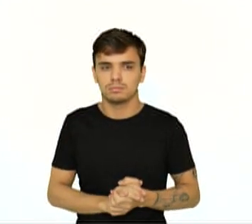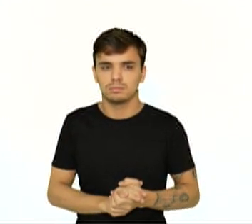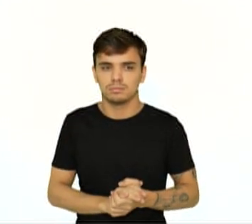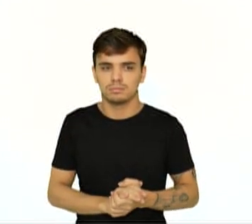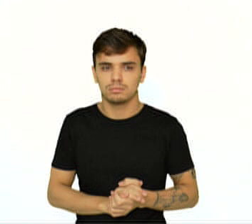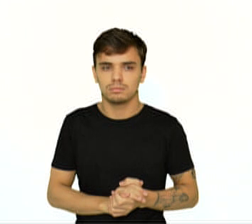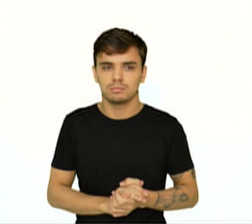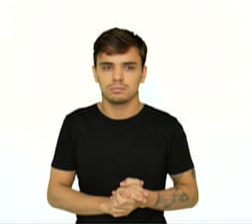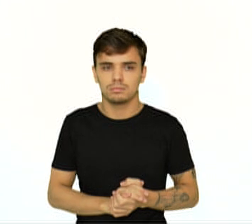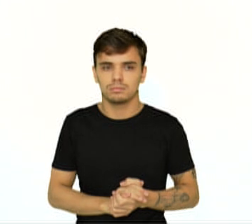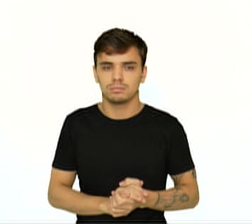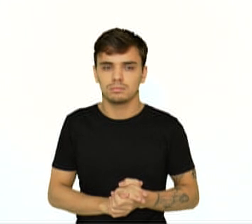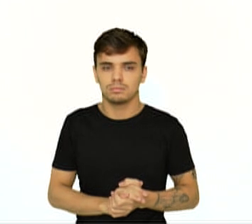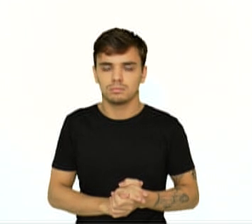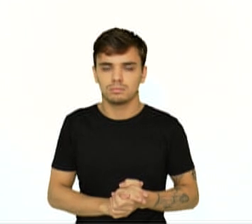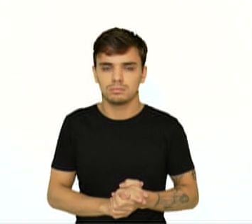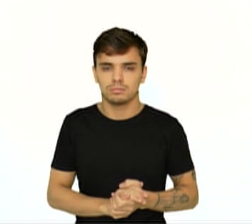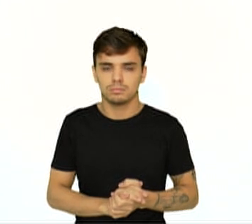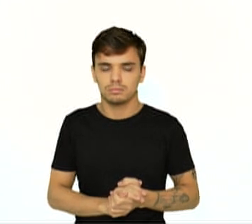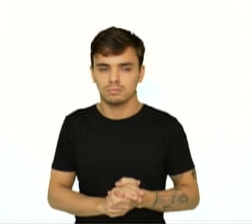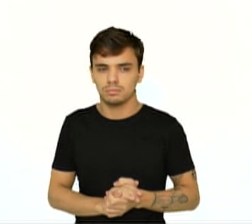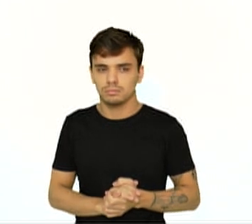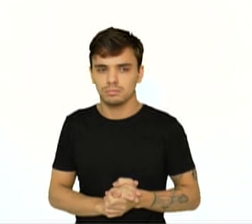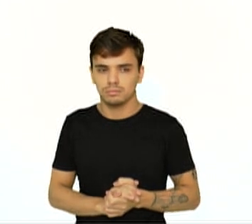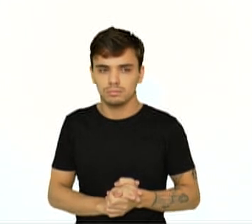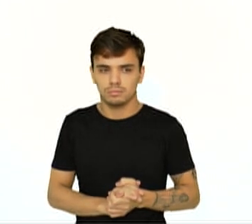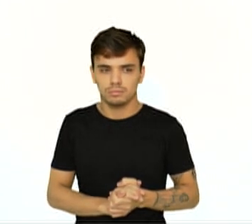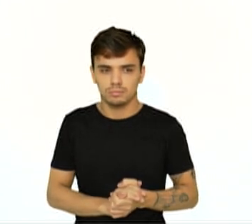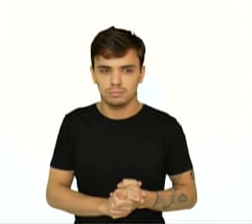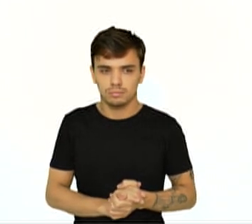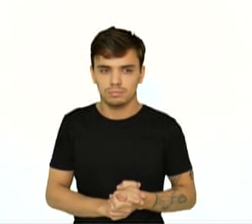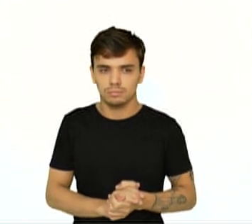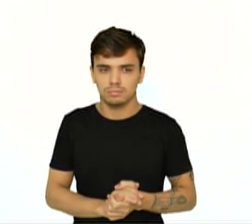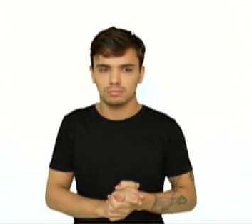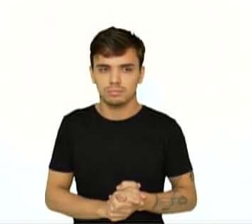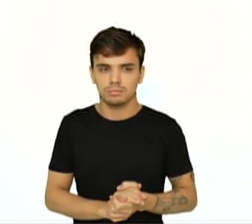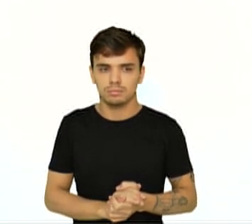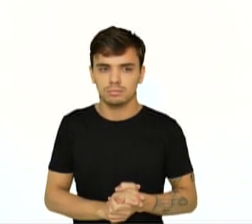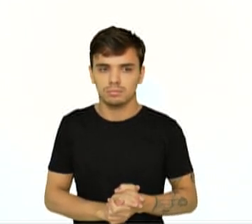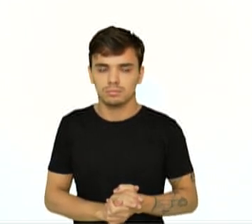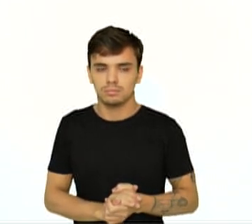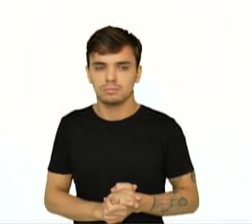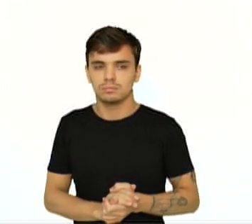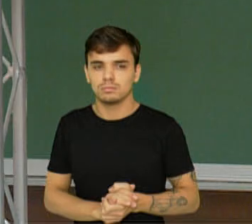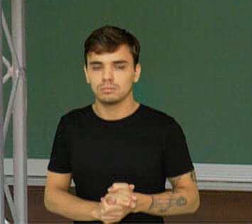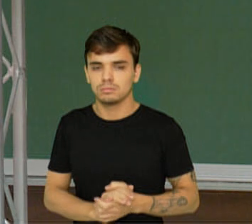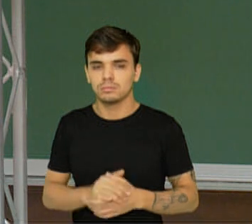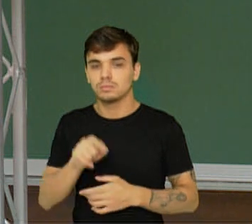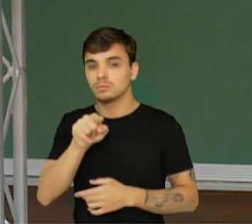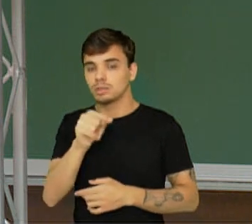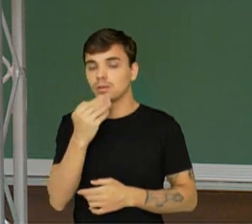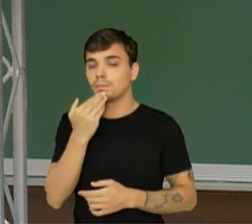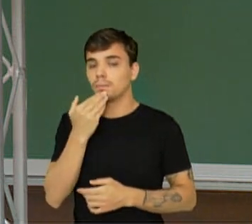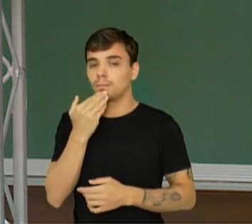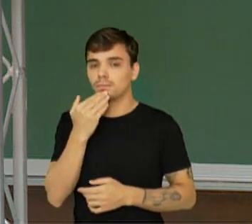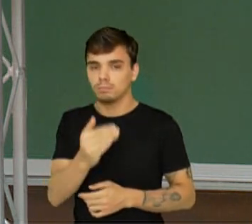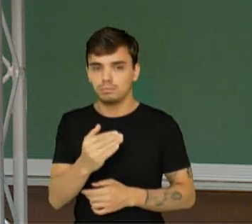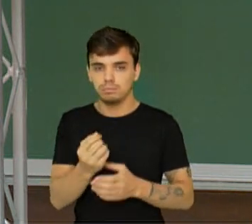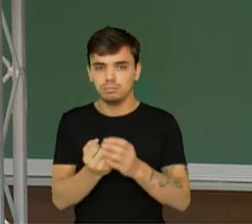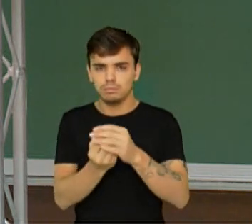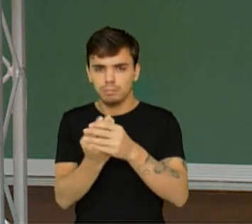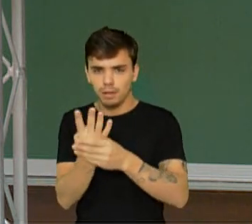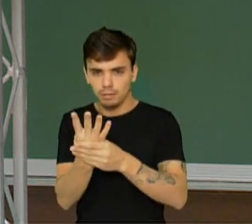e el refresco, porque, como sempre, solo tomaste yogur a la hora de comer. Então, você pede as